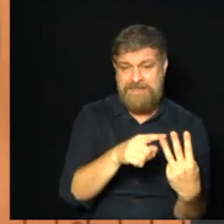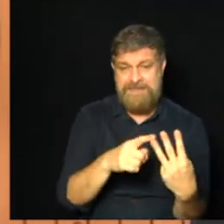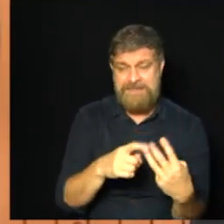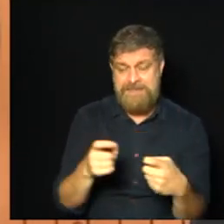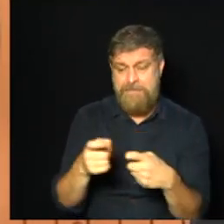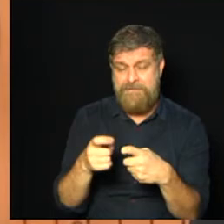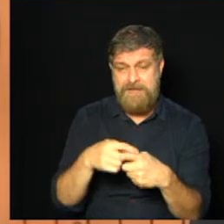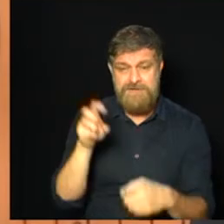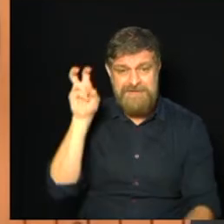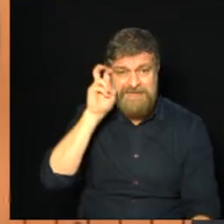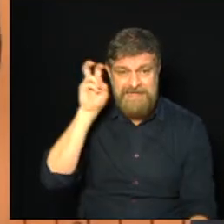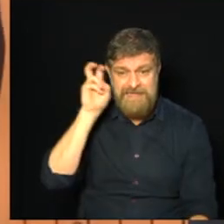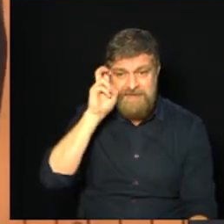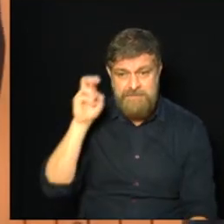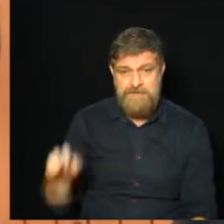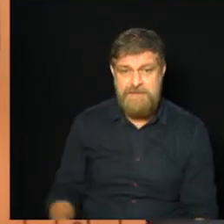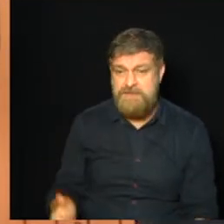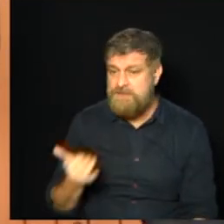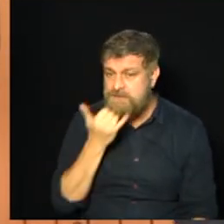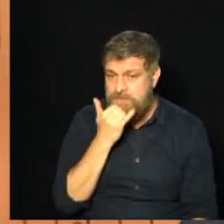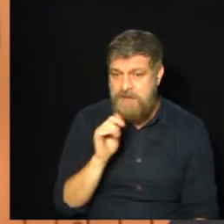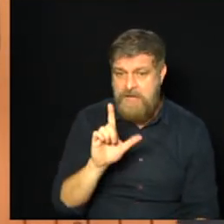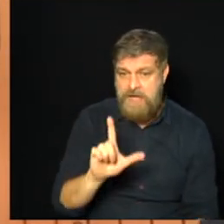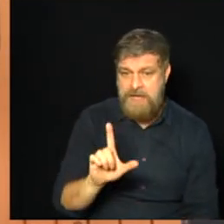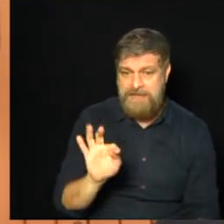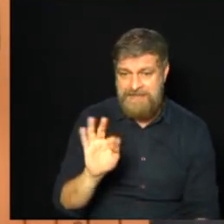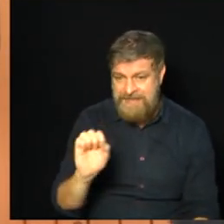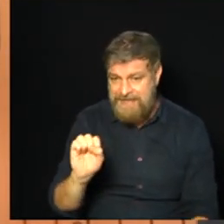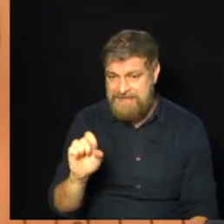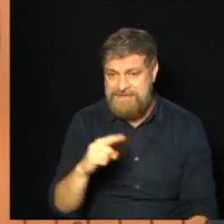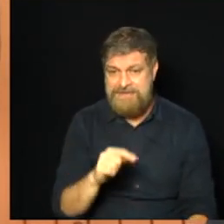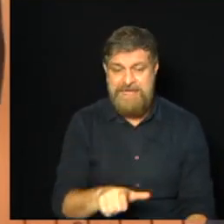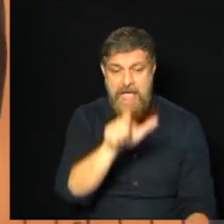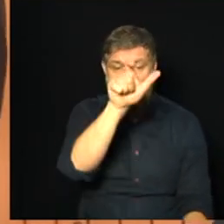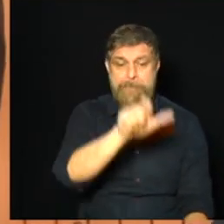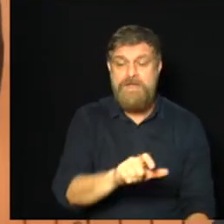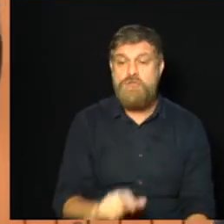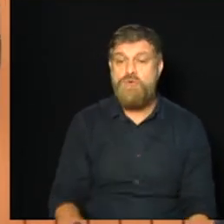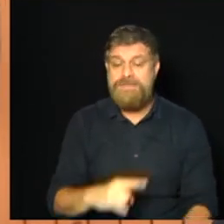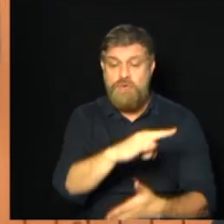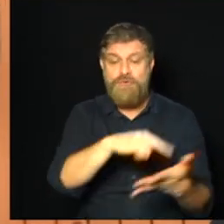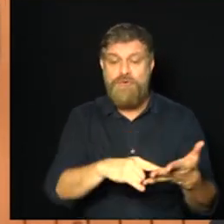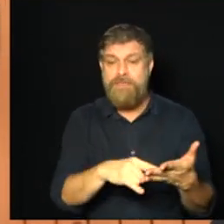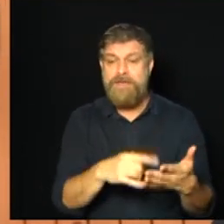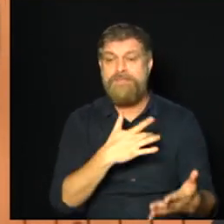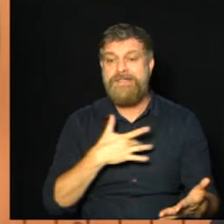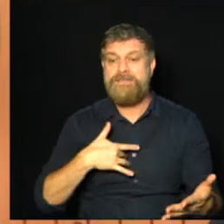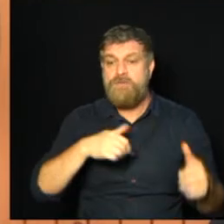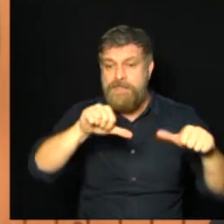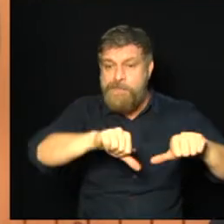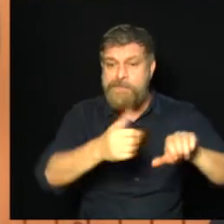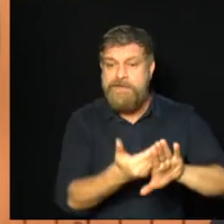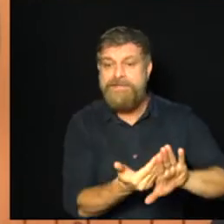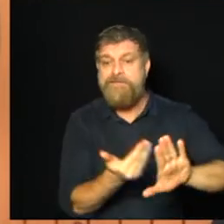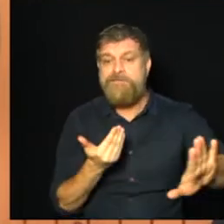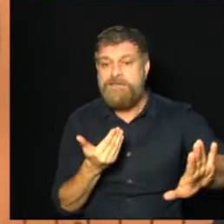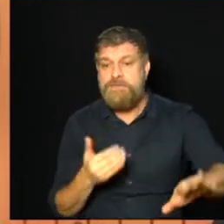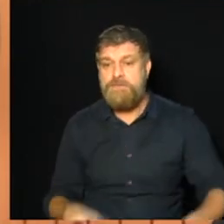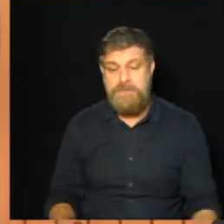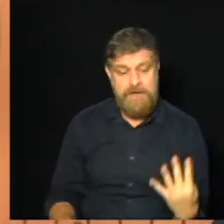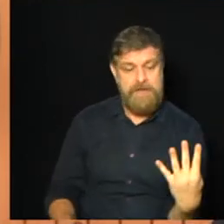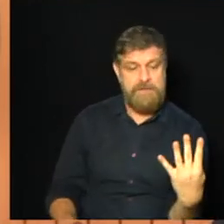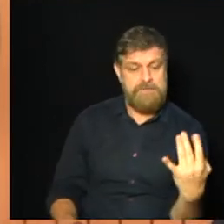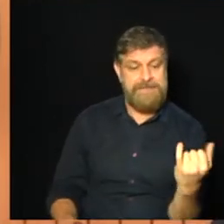quinta-feira. Perdão, LTS é a licença saúde. Tá? Então, quando a gente se depara com uma